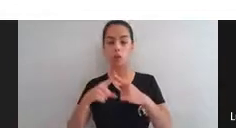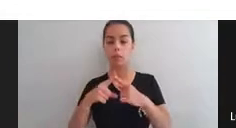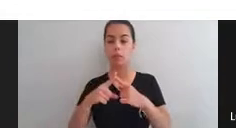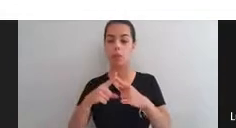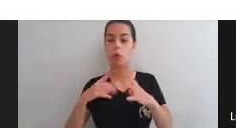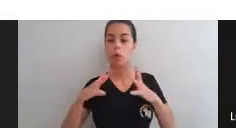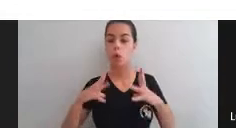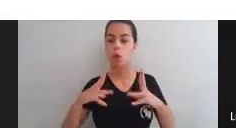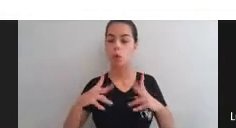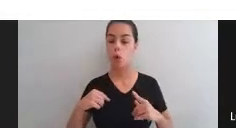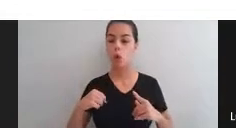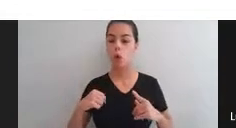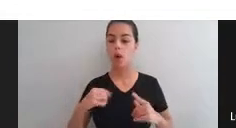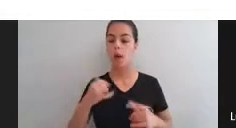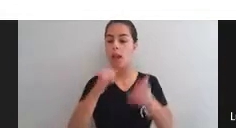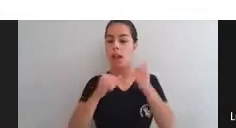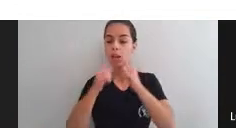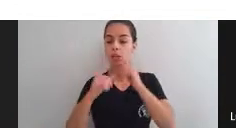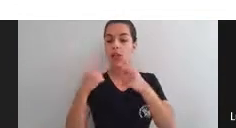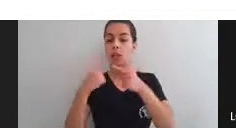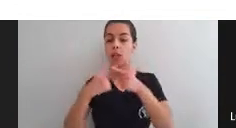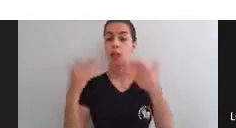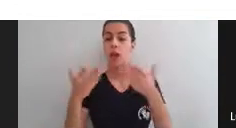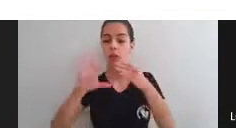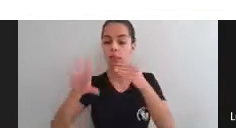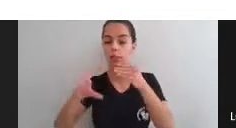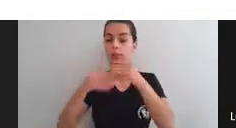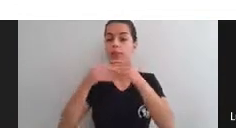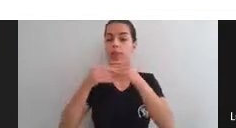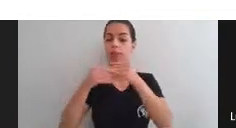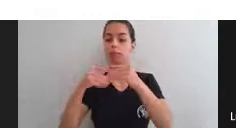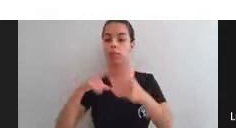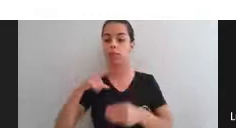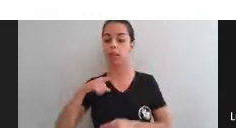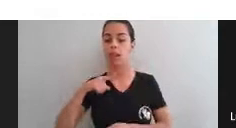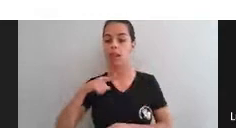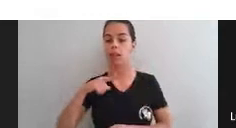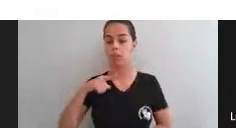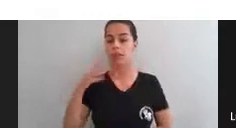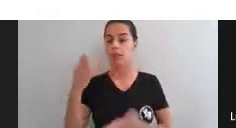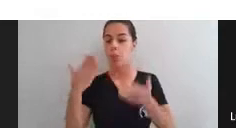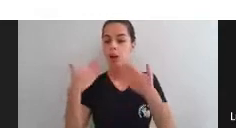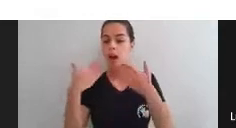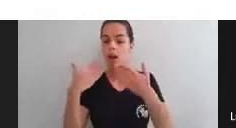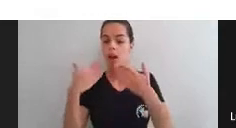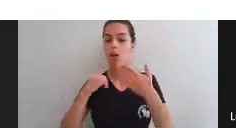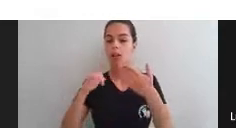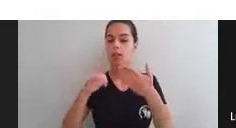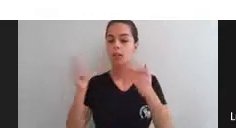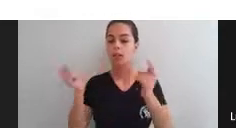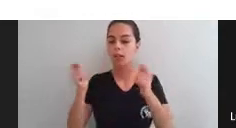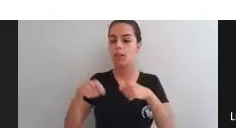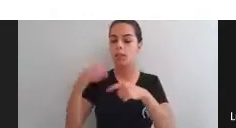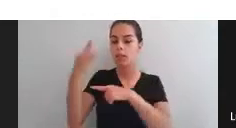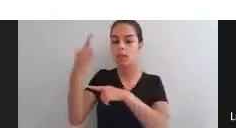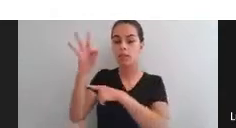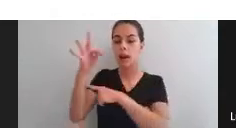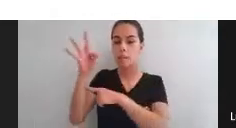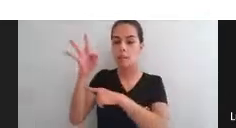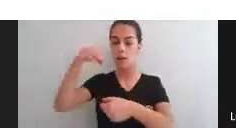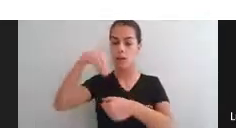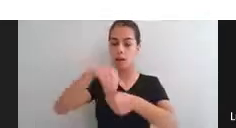está adicionando o calor ali, né? Que permite a realização de trabalho